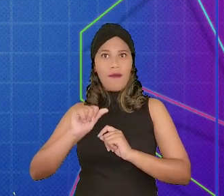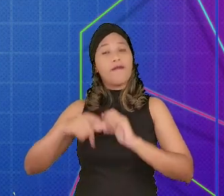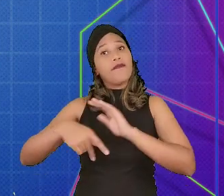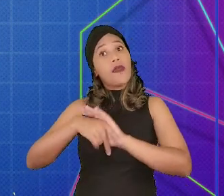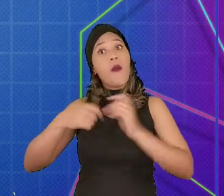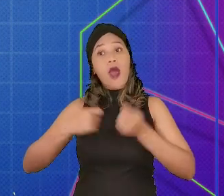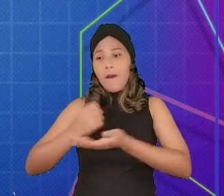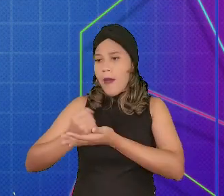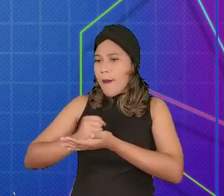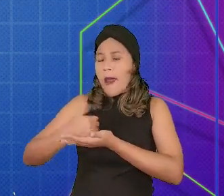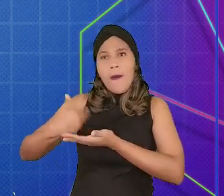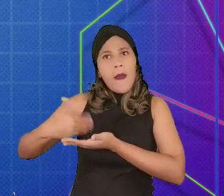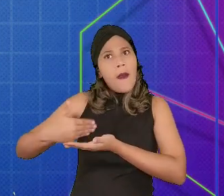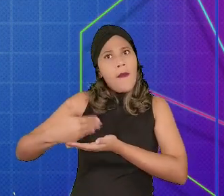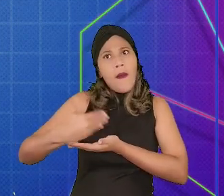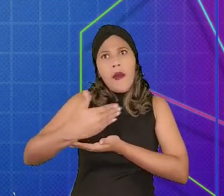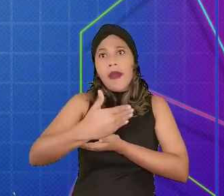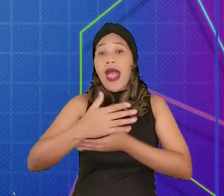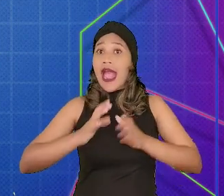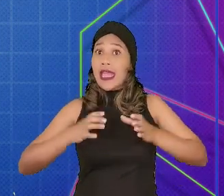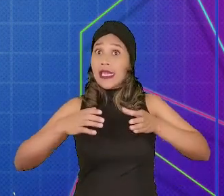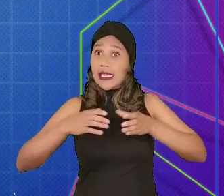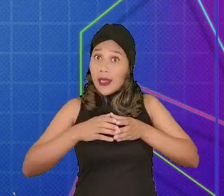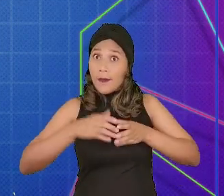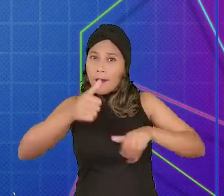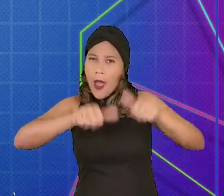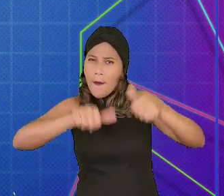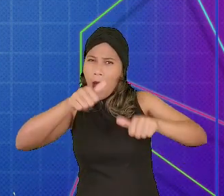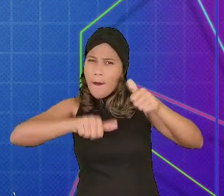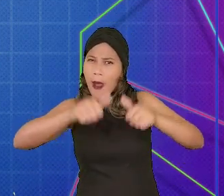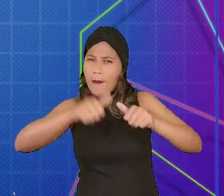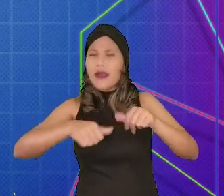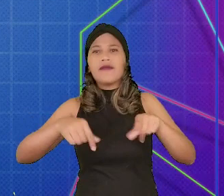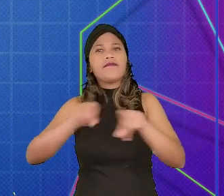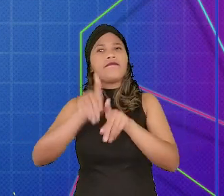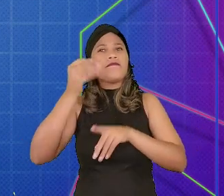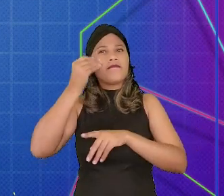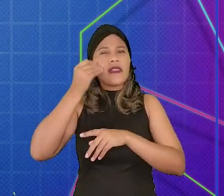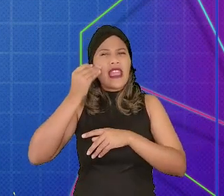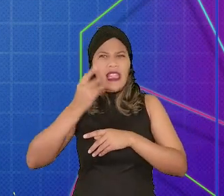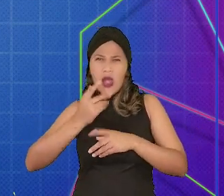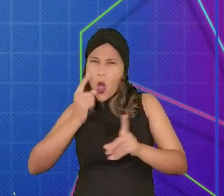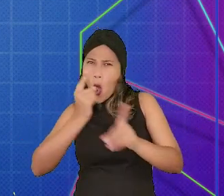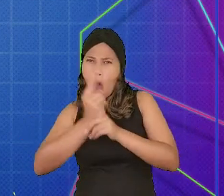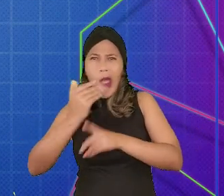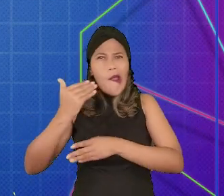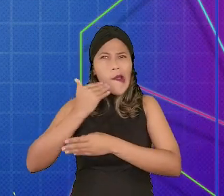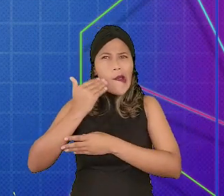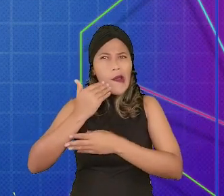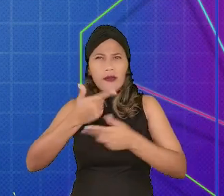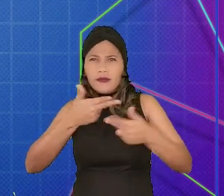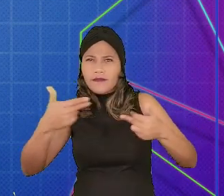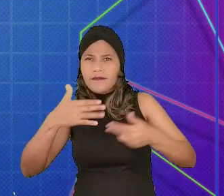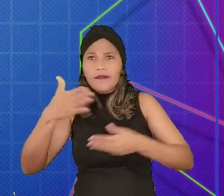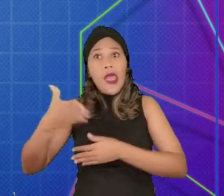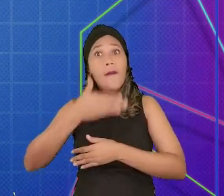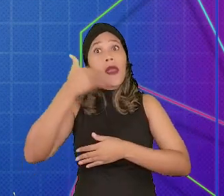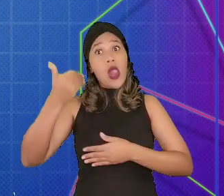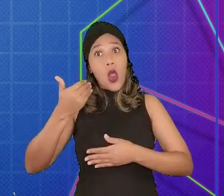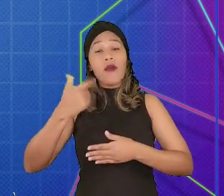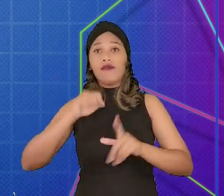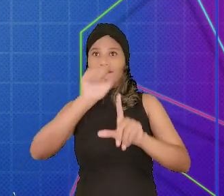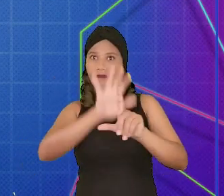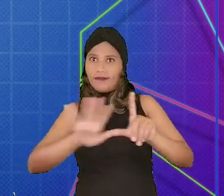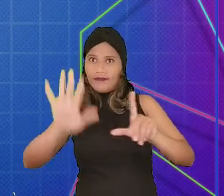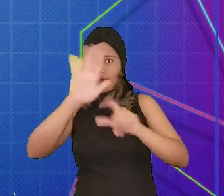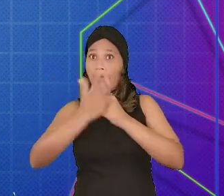começo ao fim. Dessa forma, a equipe avalia o funcionamento do jogo e busca por defeitos e aspectos a serem melhorados.